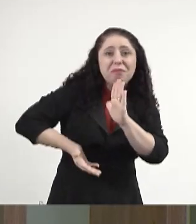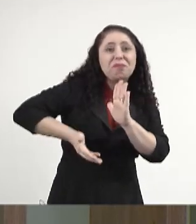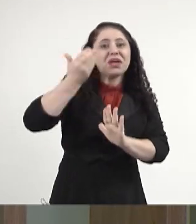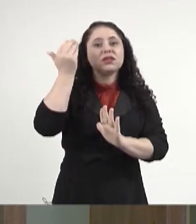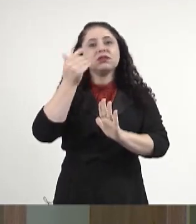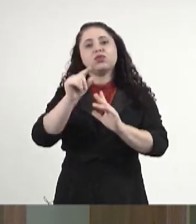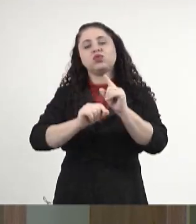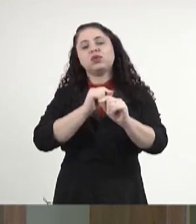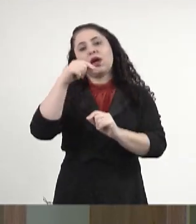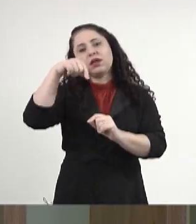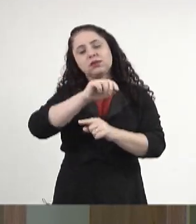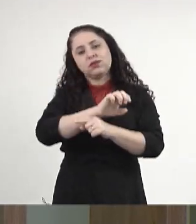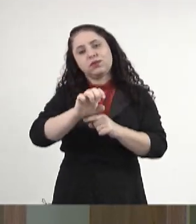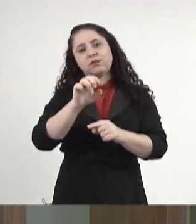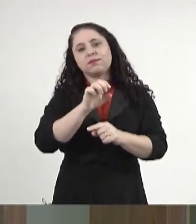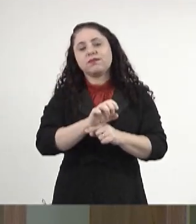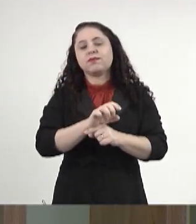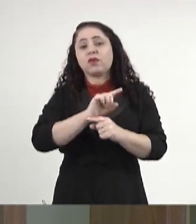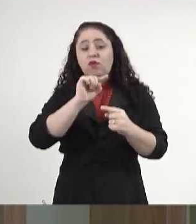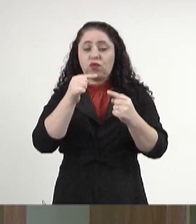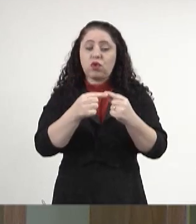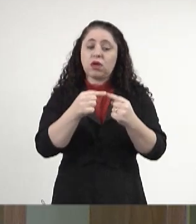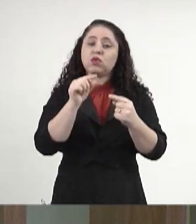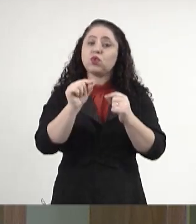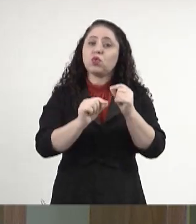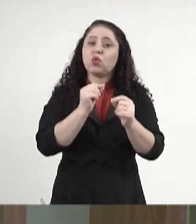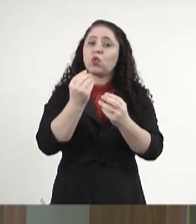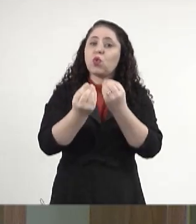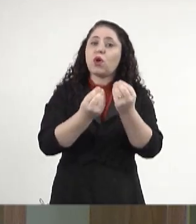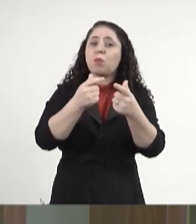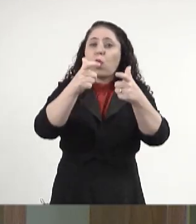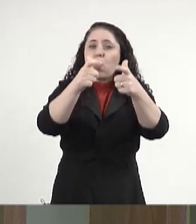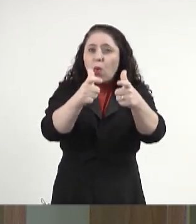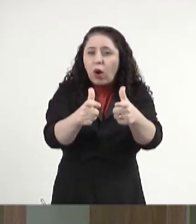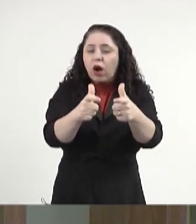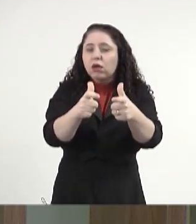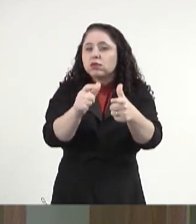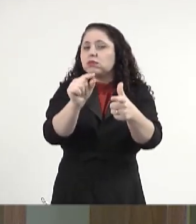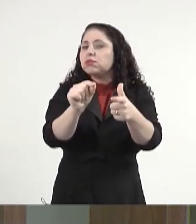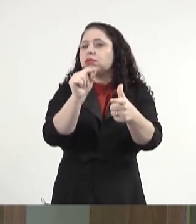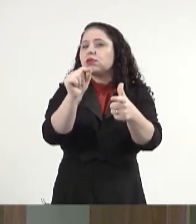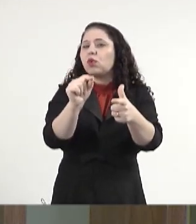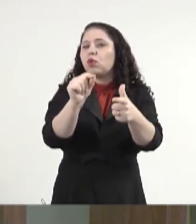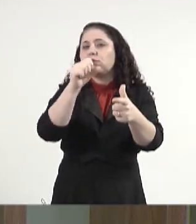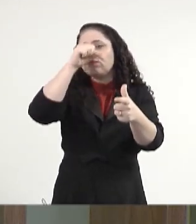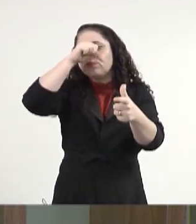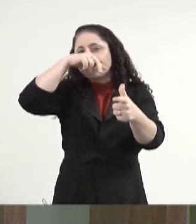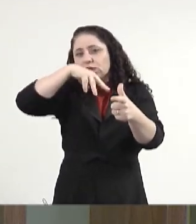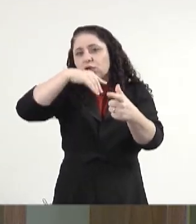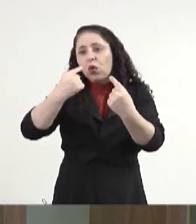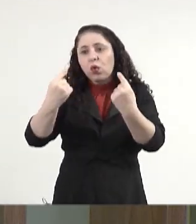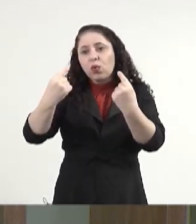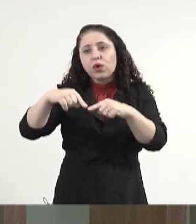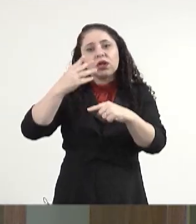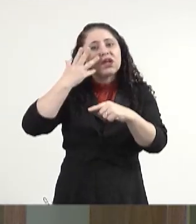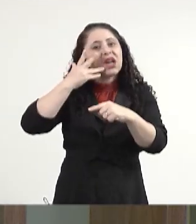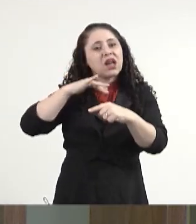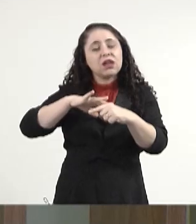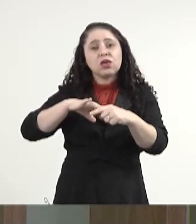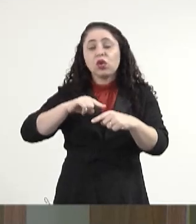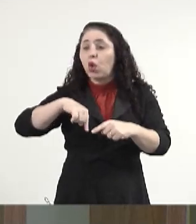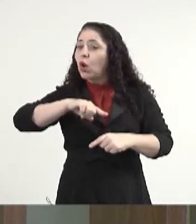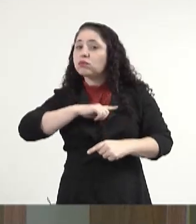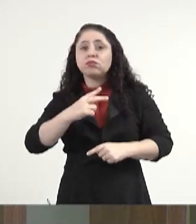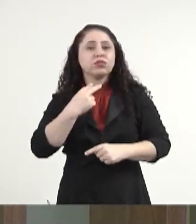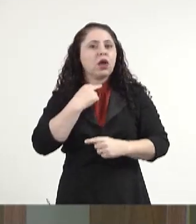quase 10% em Mato Grosso do Sul, focando como o ponto-chave dessa violência contra nossas crianças, que a gente